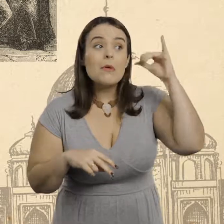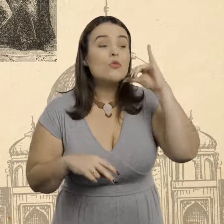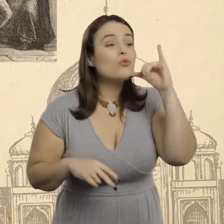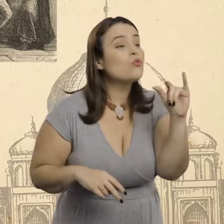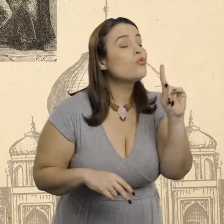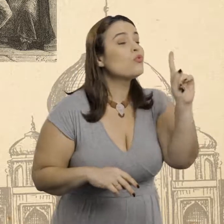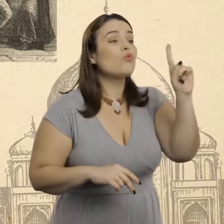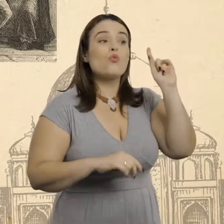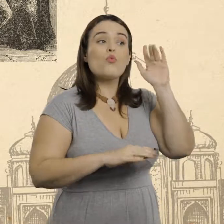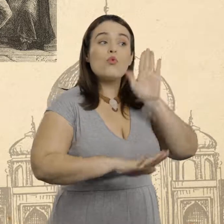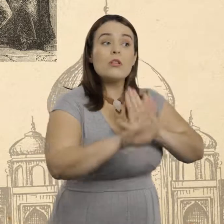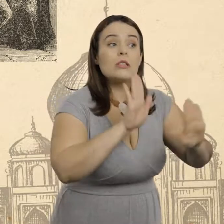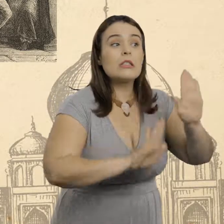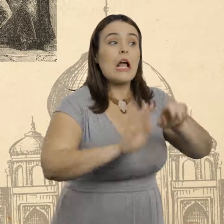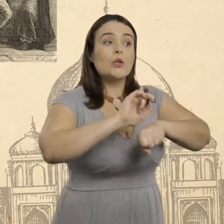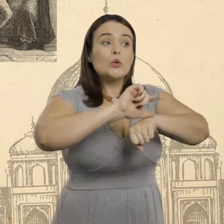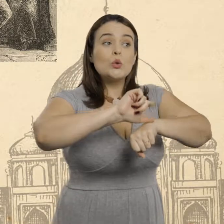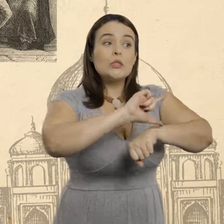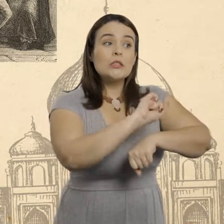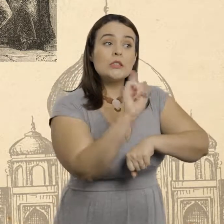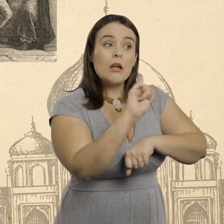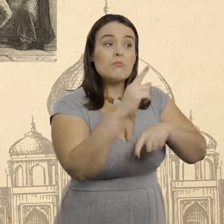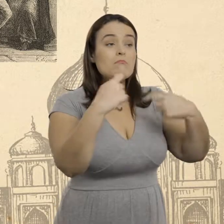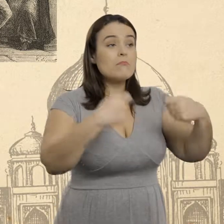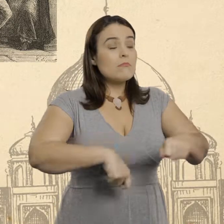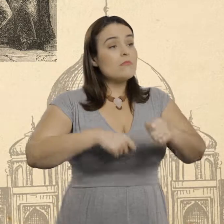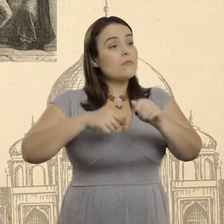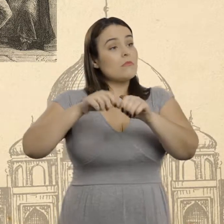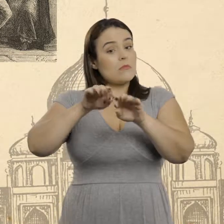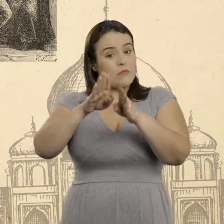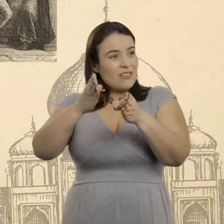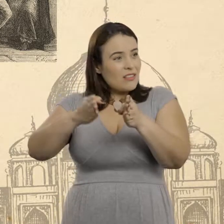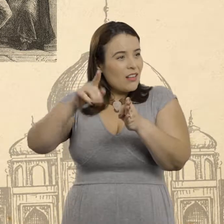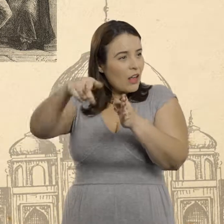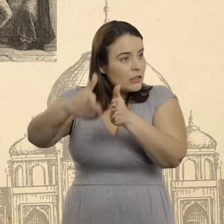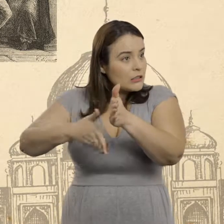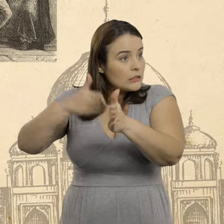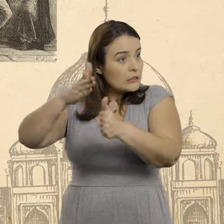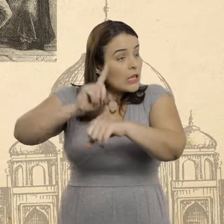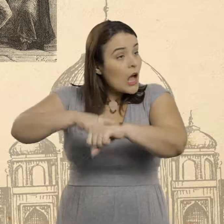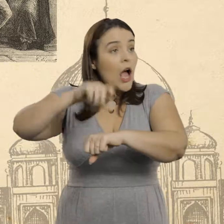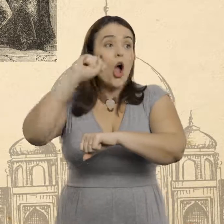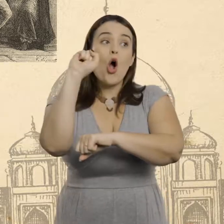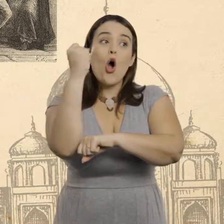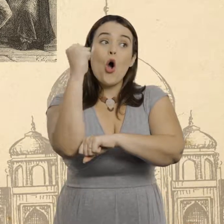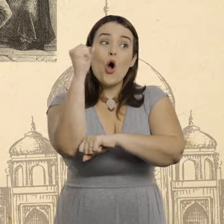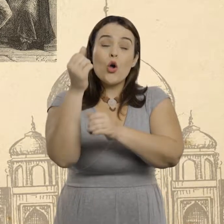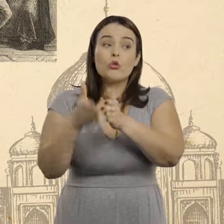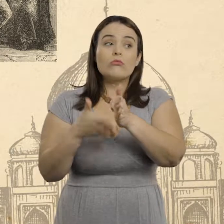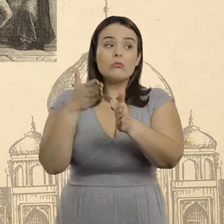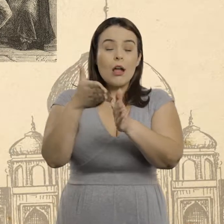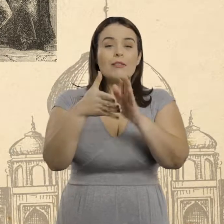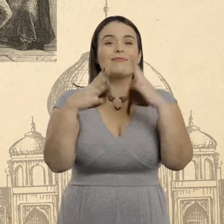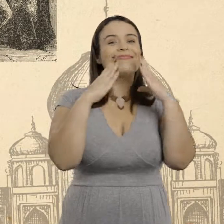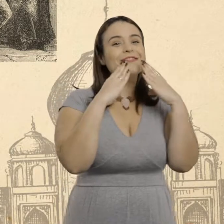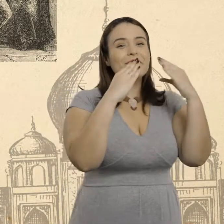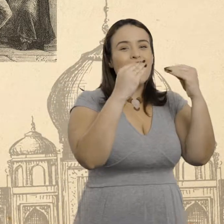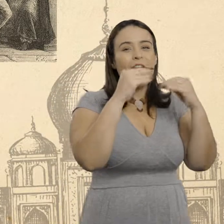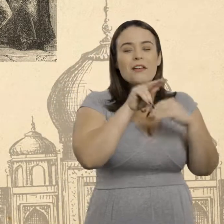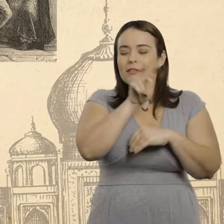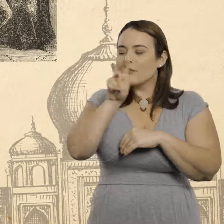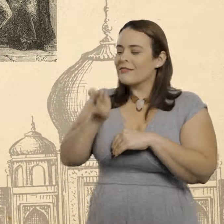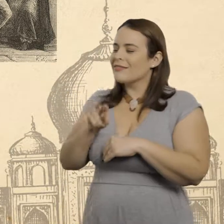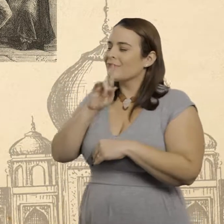atrasar. Eles deveriam estar às 8 horas na plataforma da estação para pegar o trem. O Sr. Fogg foi comer em um